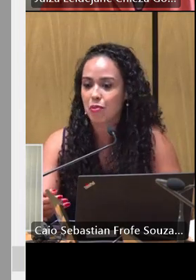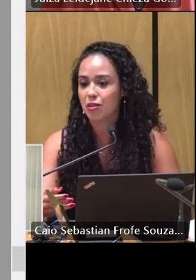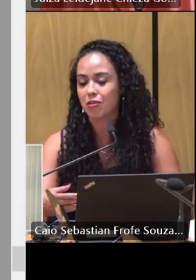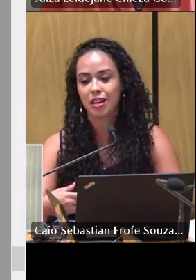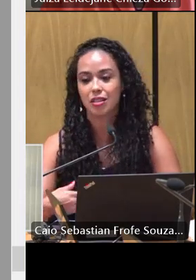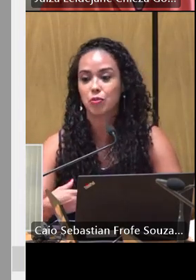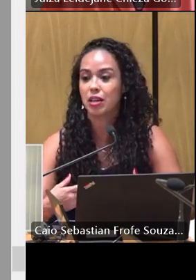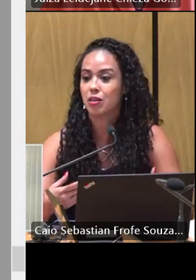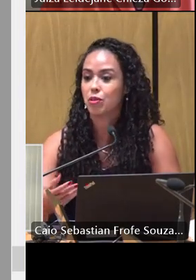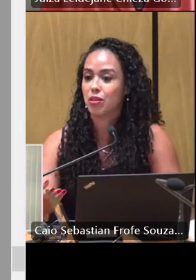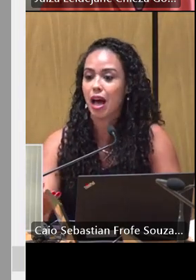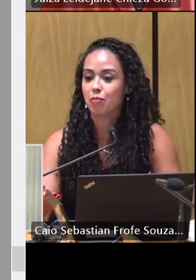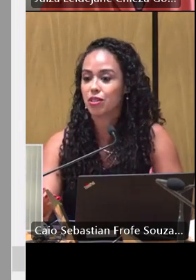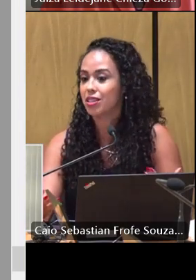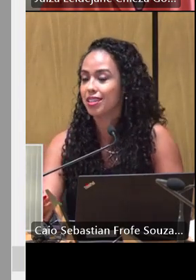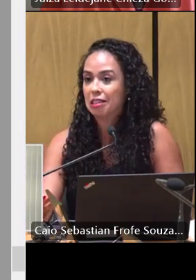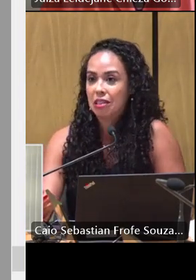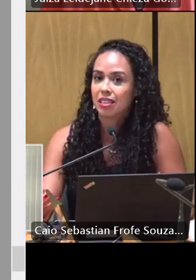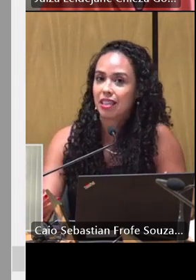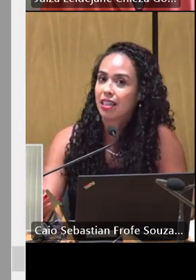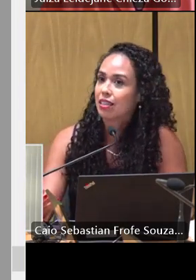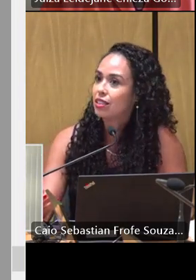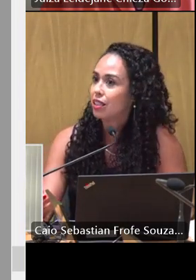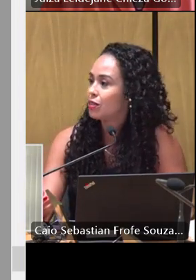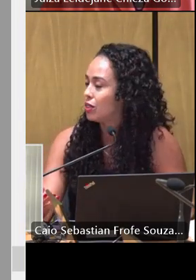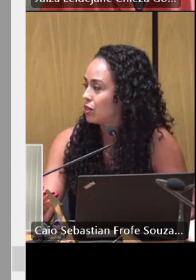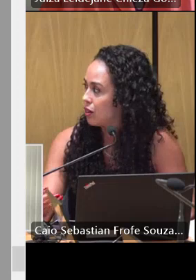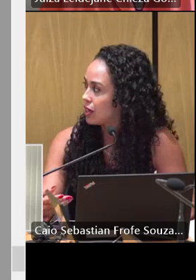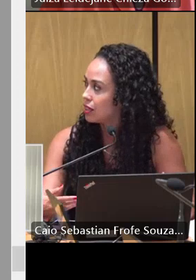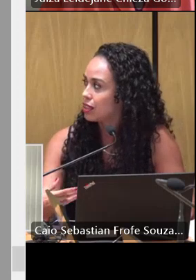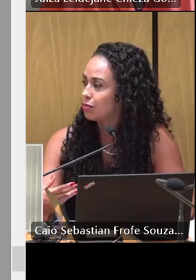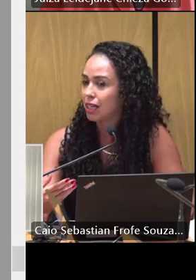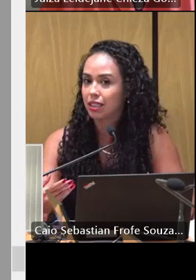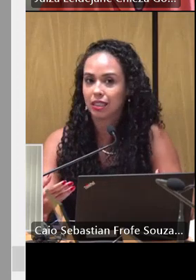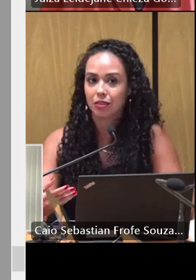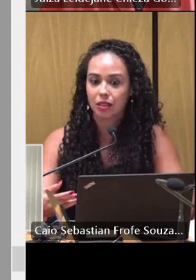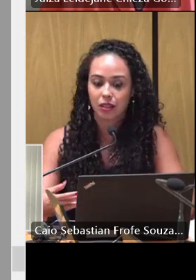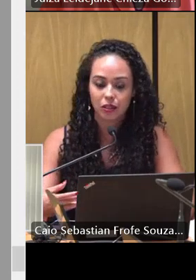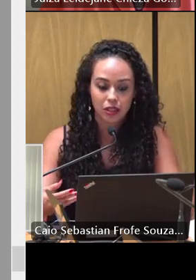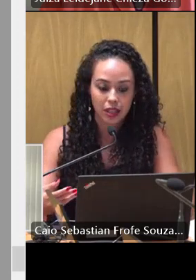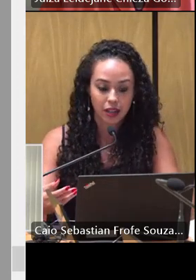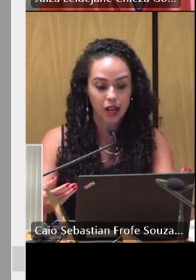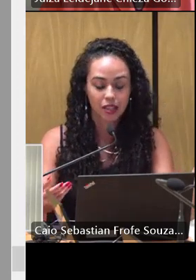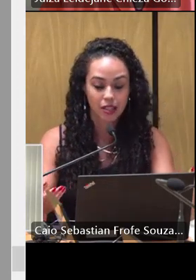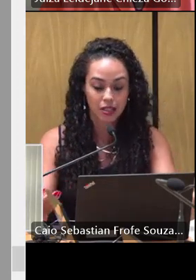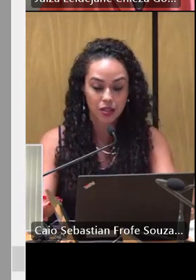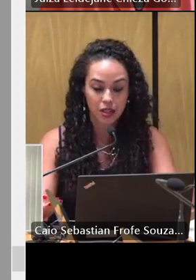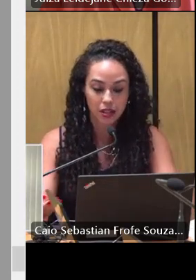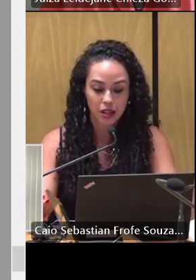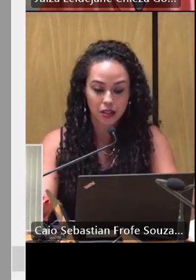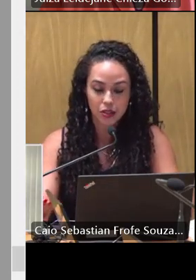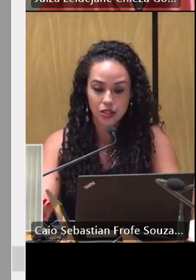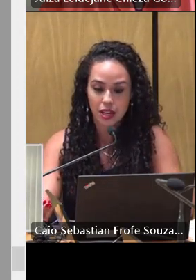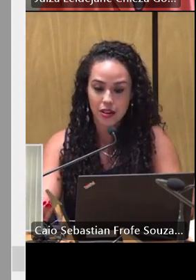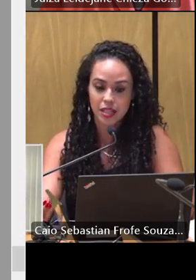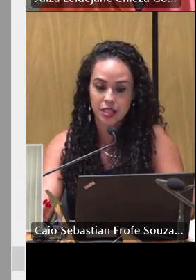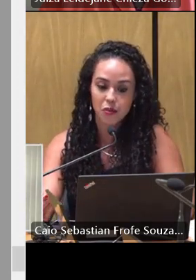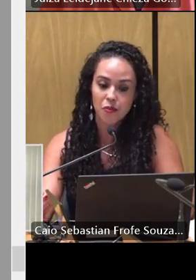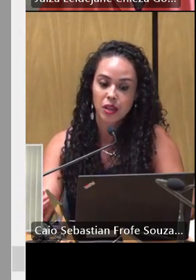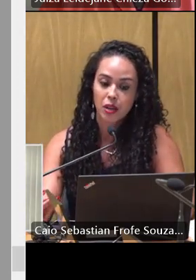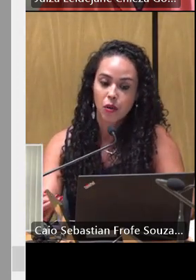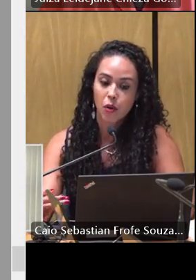rápido essa explicação muito rápida de centenas de anos de história de mais 300 anos de quase 300 anos de